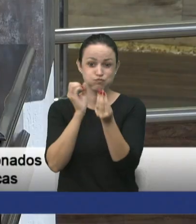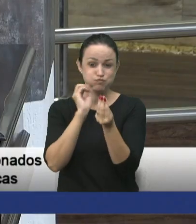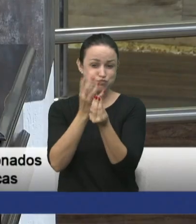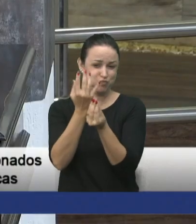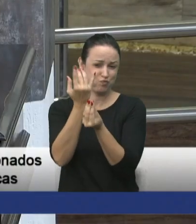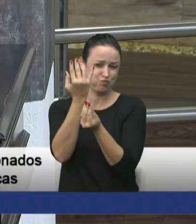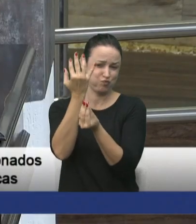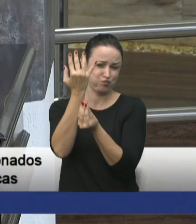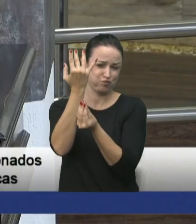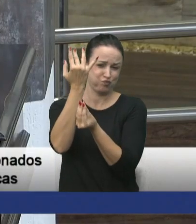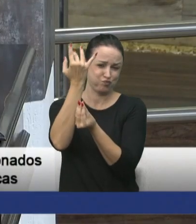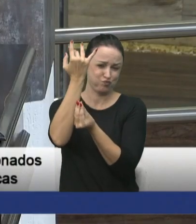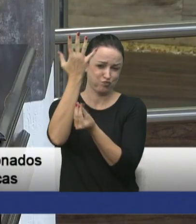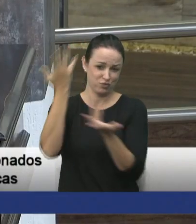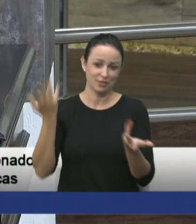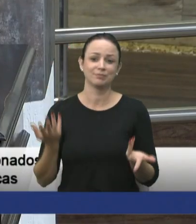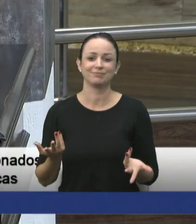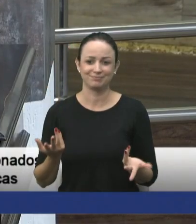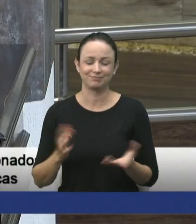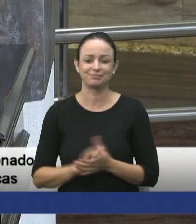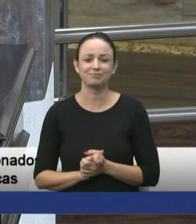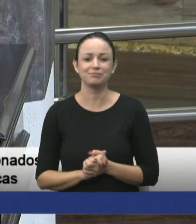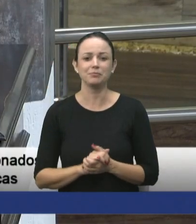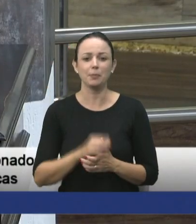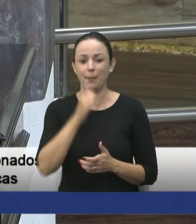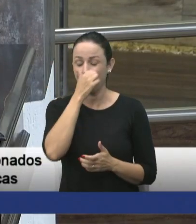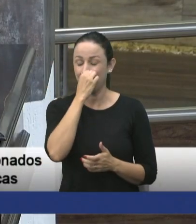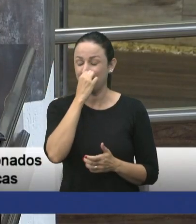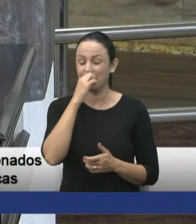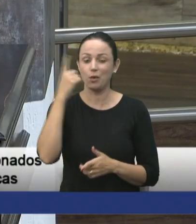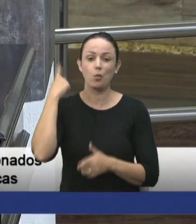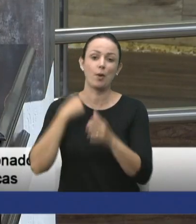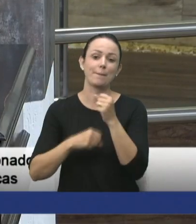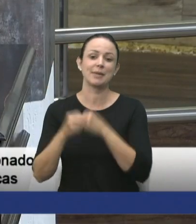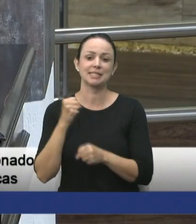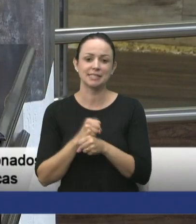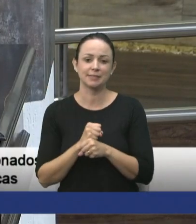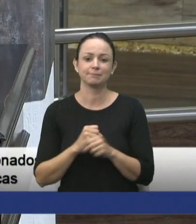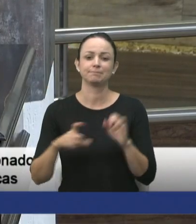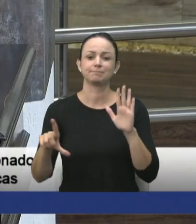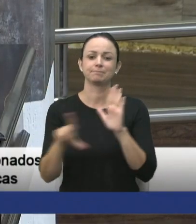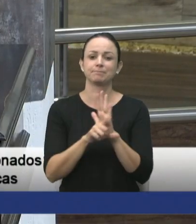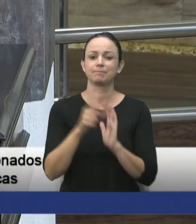muito maior mesmo. E o ano passado, por conta da lei